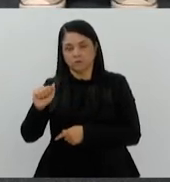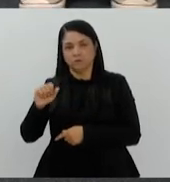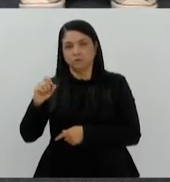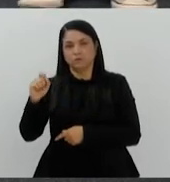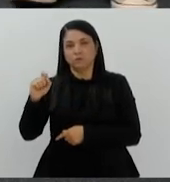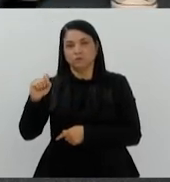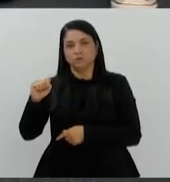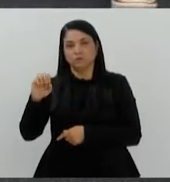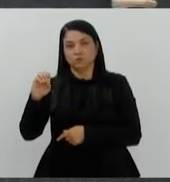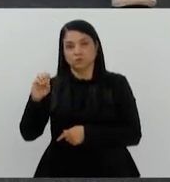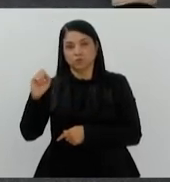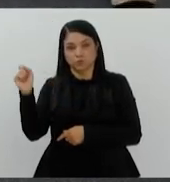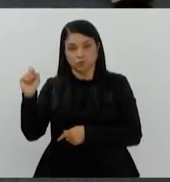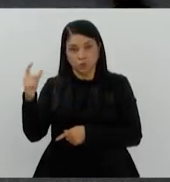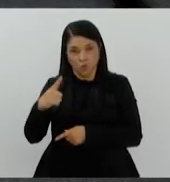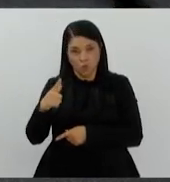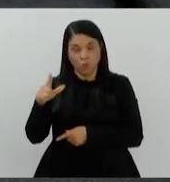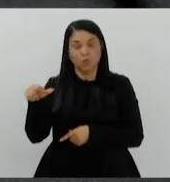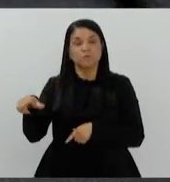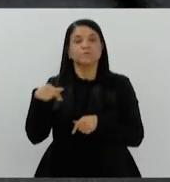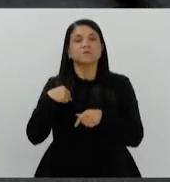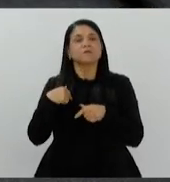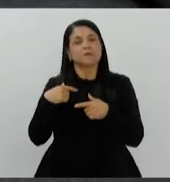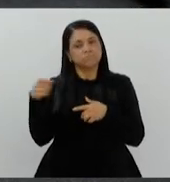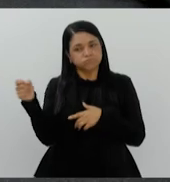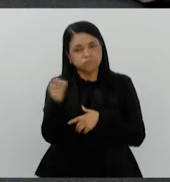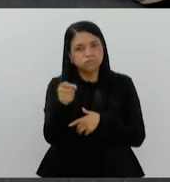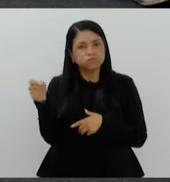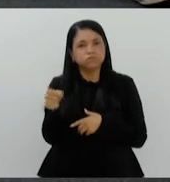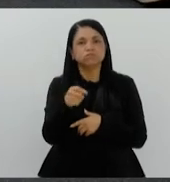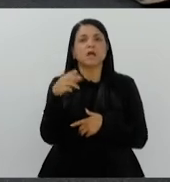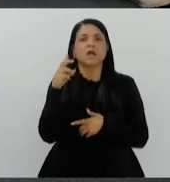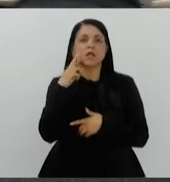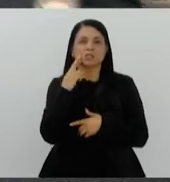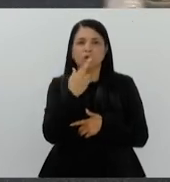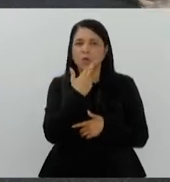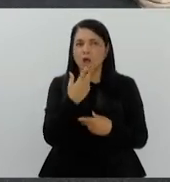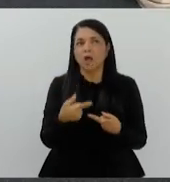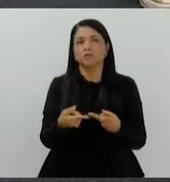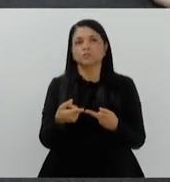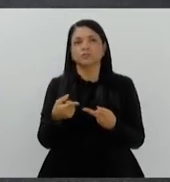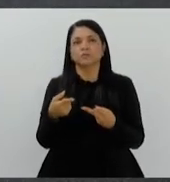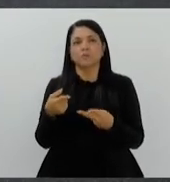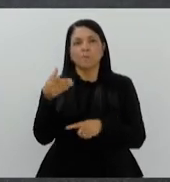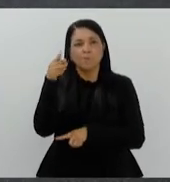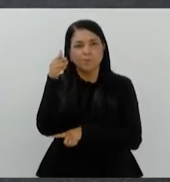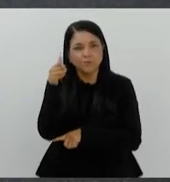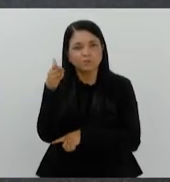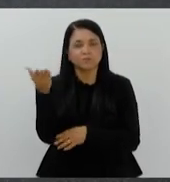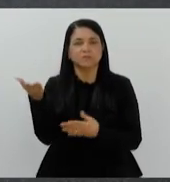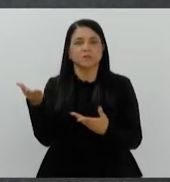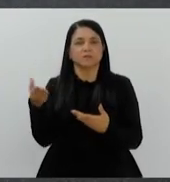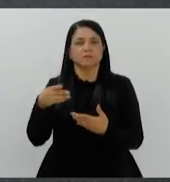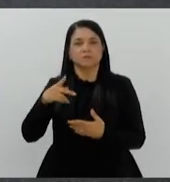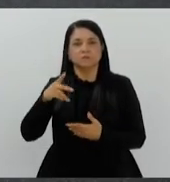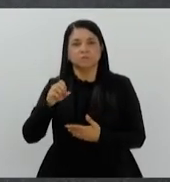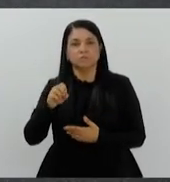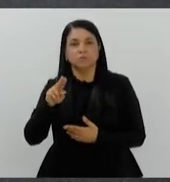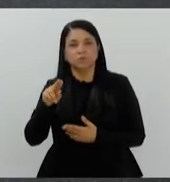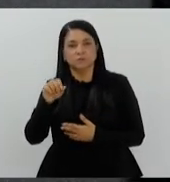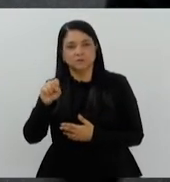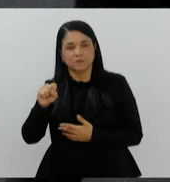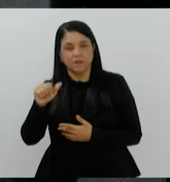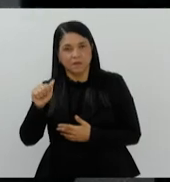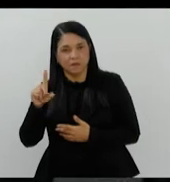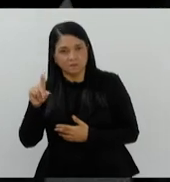turística, isso gera empregos, sim, em restaurantes, pousadas. Então, eu sou completamente favorável ao projeto, mas eu acho